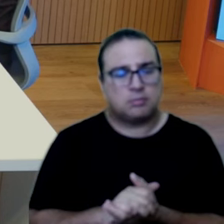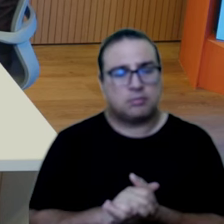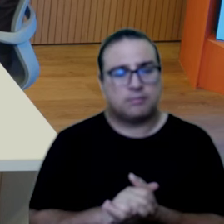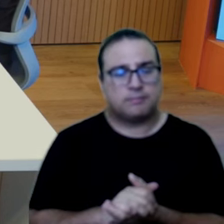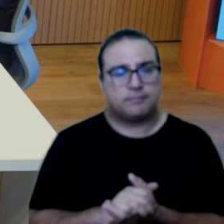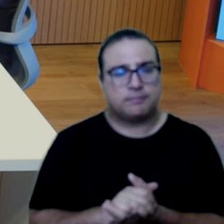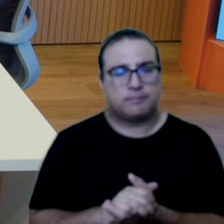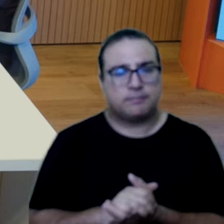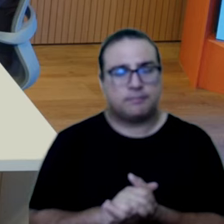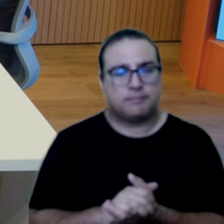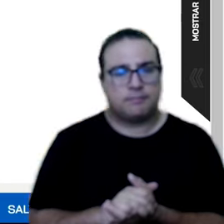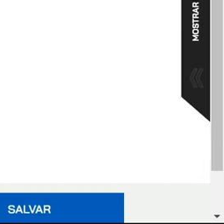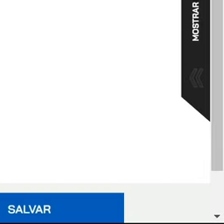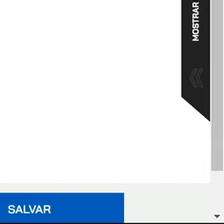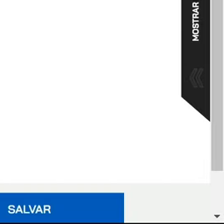do